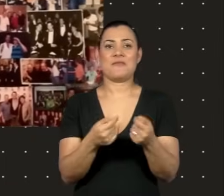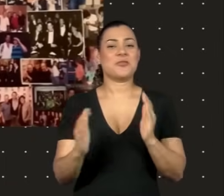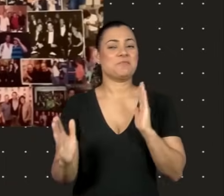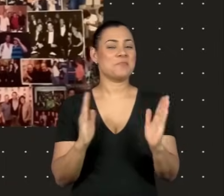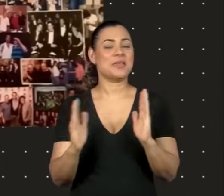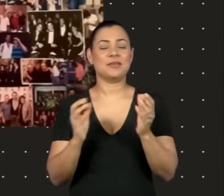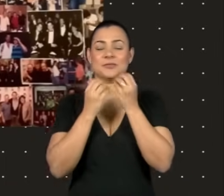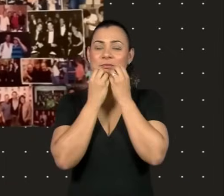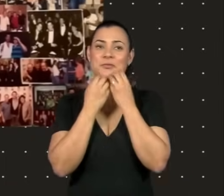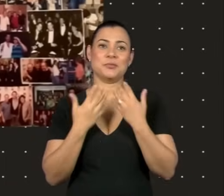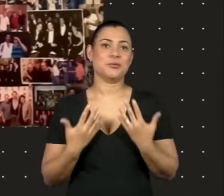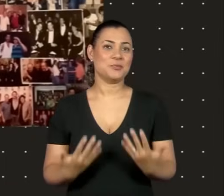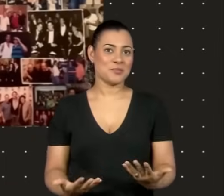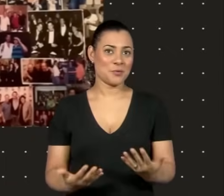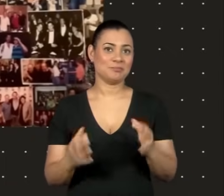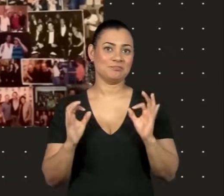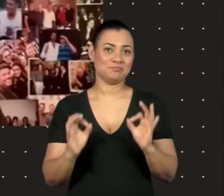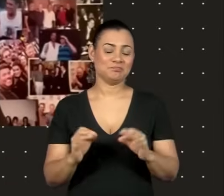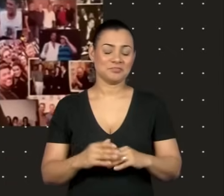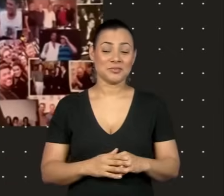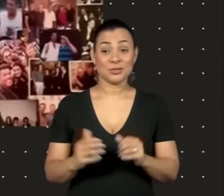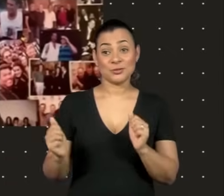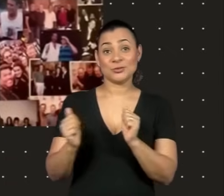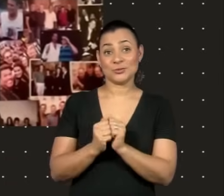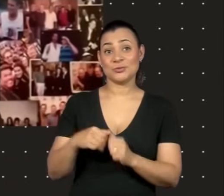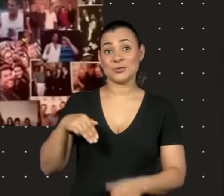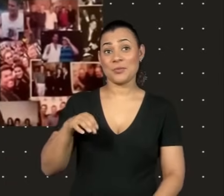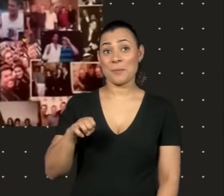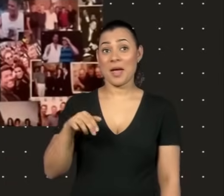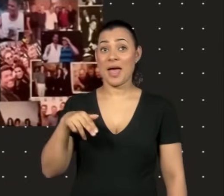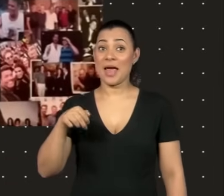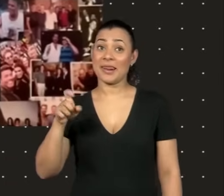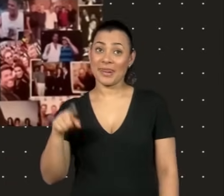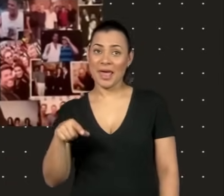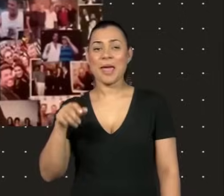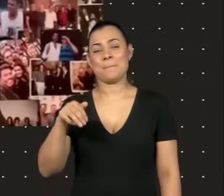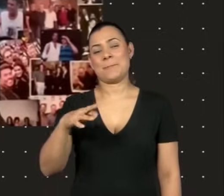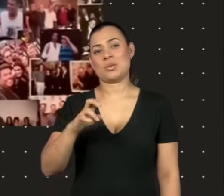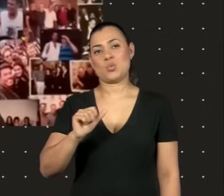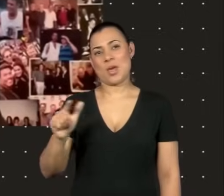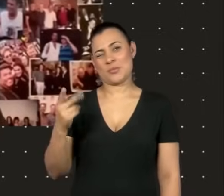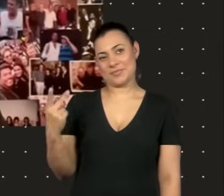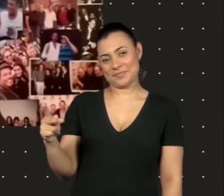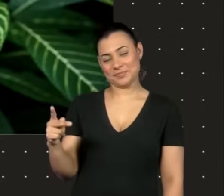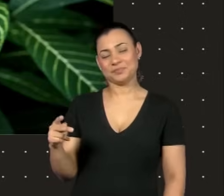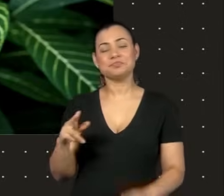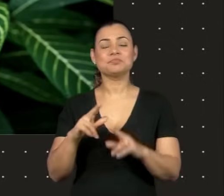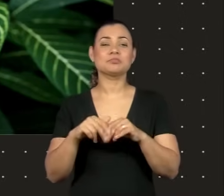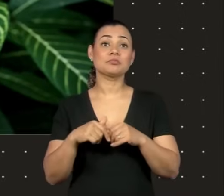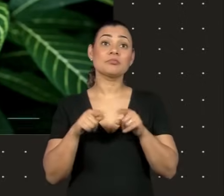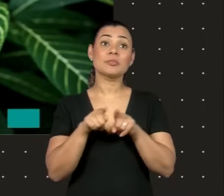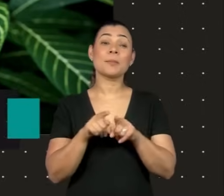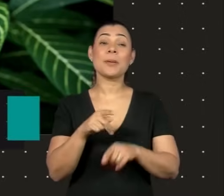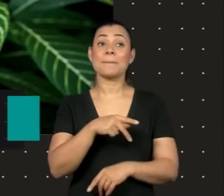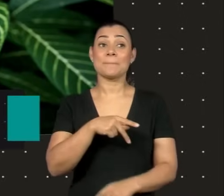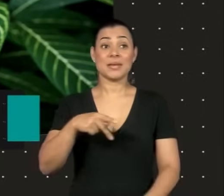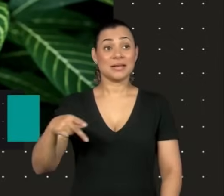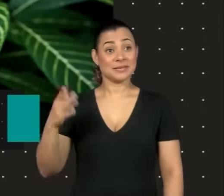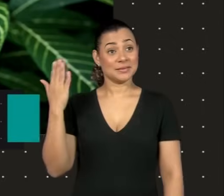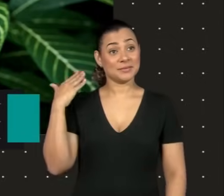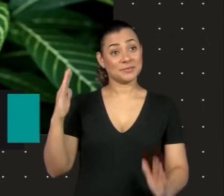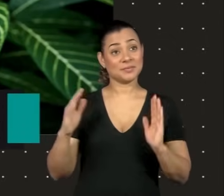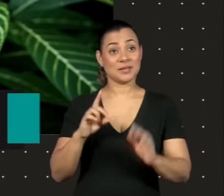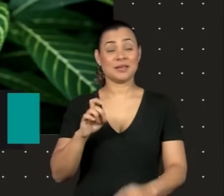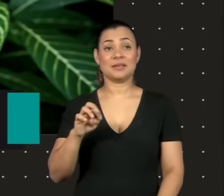pra gente com o Mané. Nesse momento, o André Midani, que era o presidente da